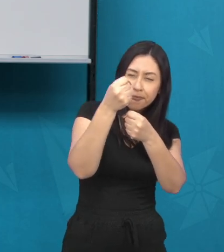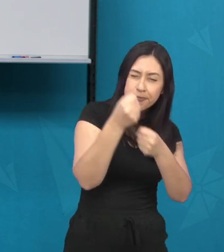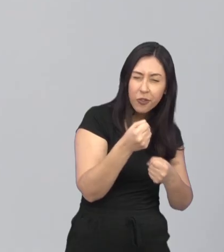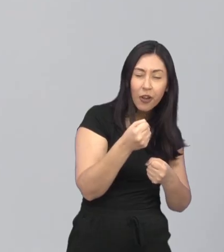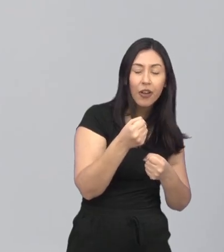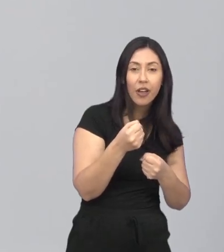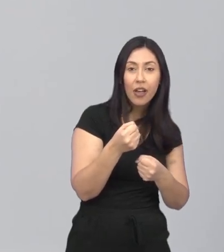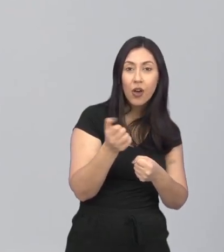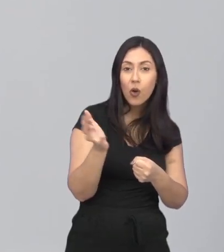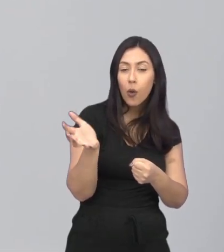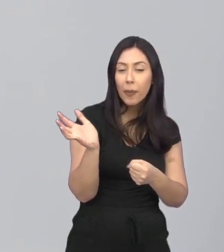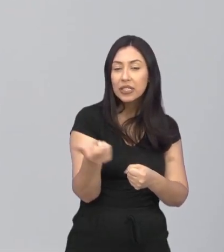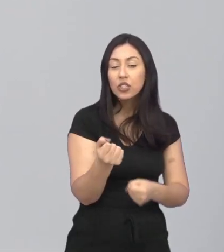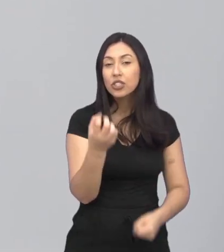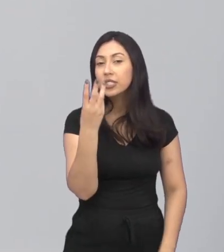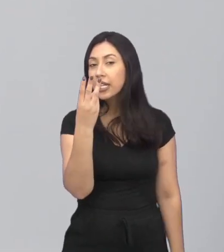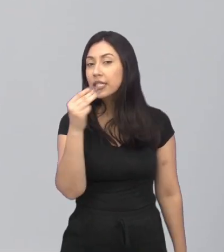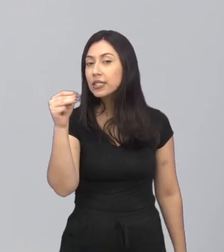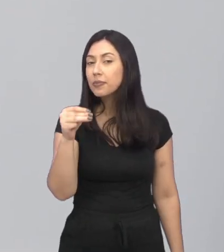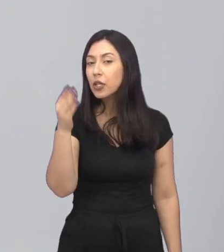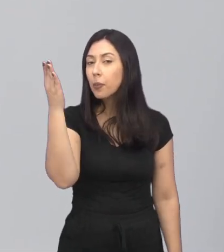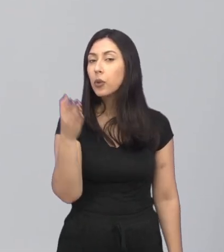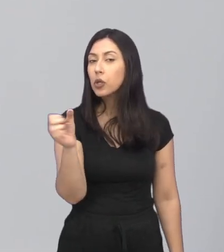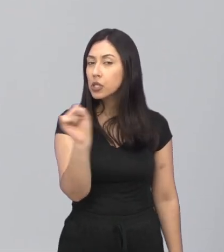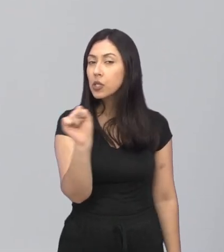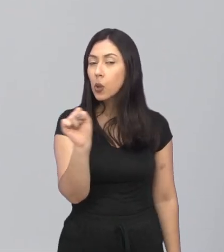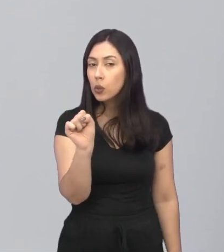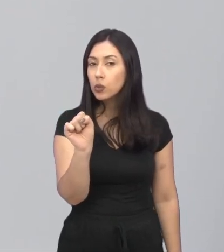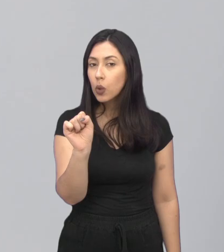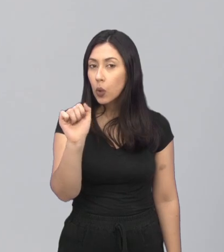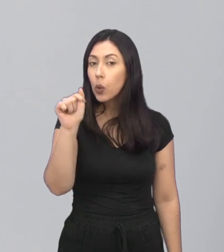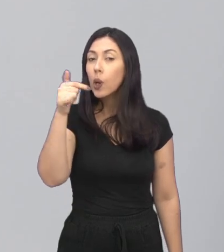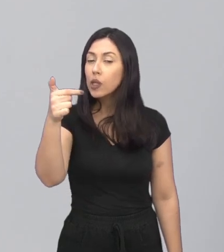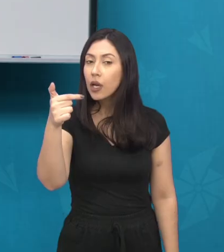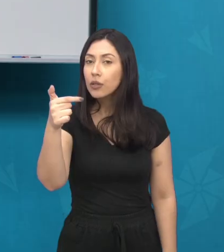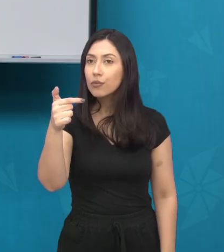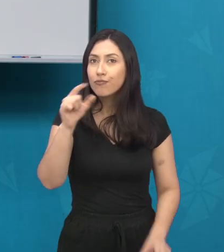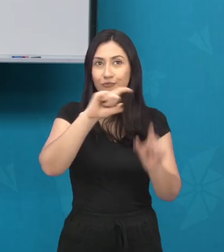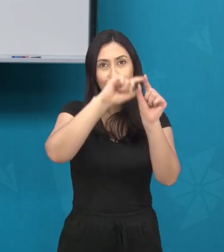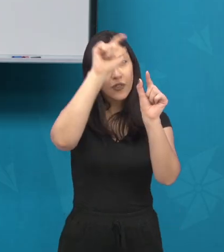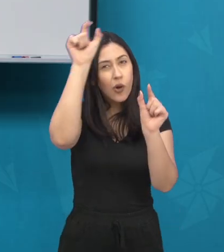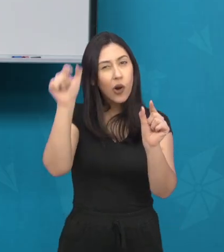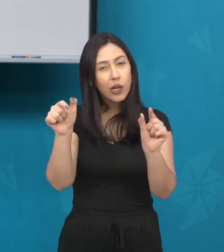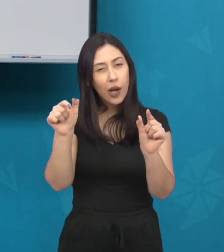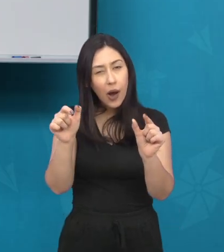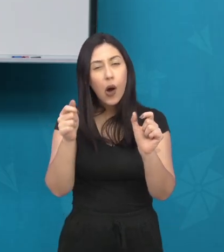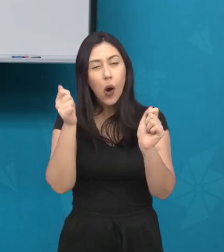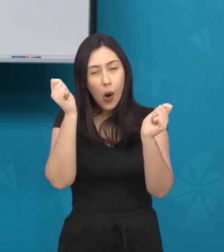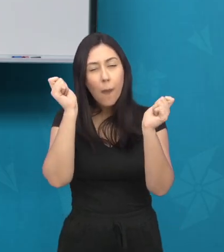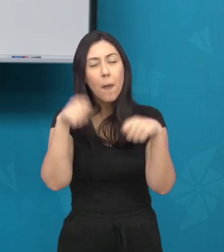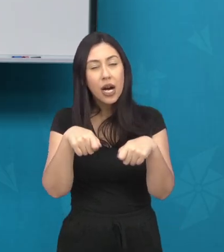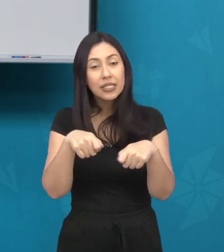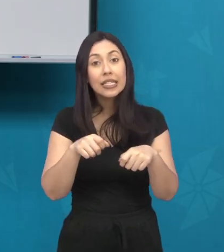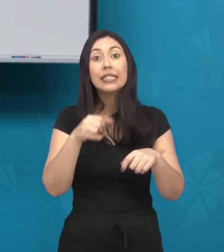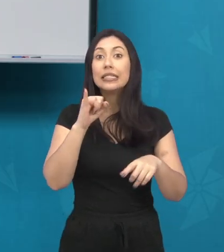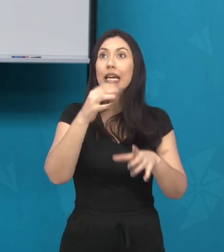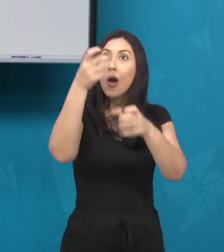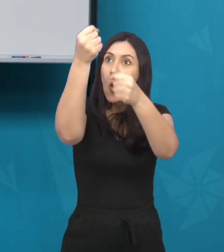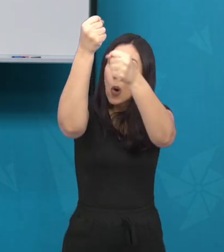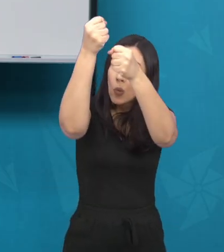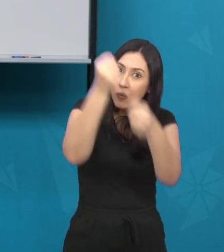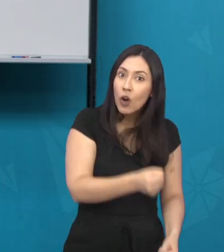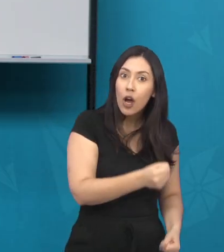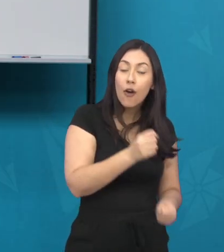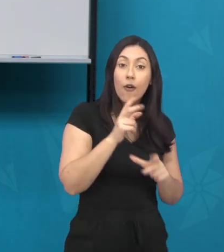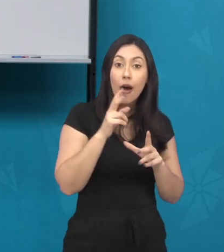até 3 m por segundo ao quadrado a corda aguenta se ela levantar de maneira mais